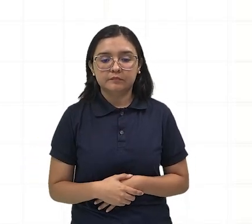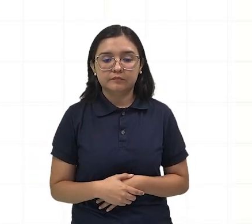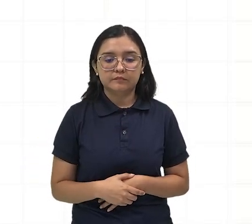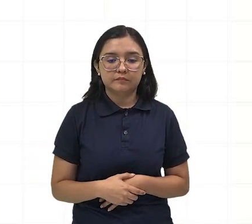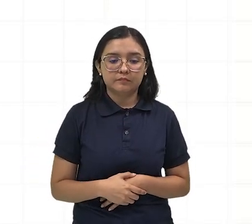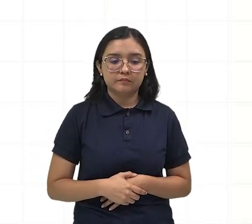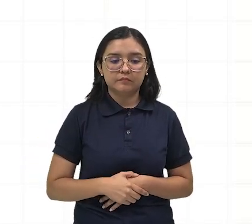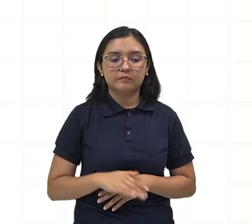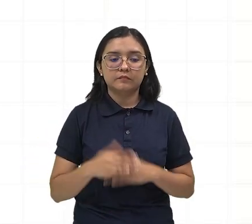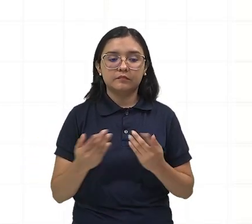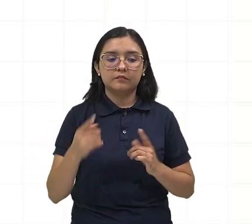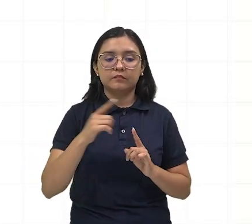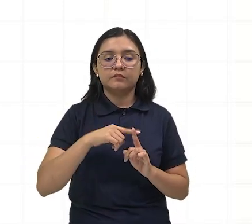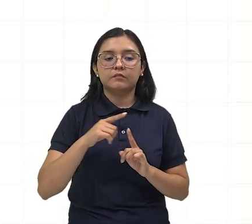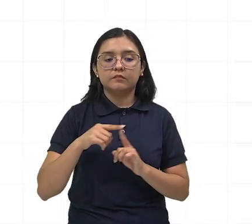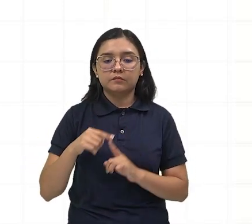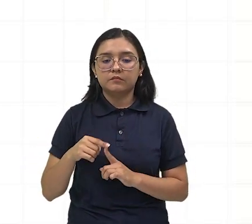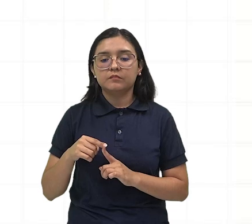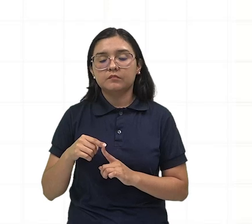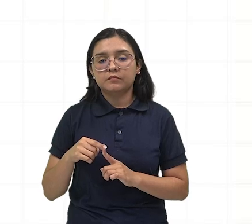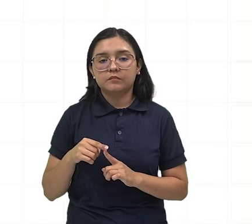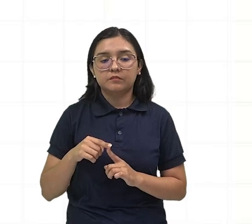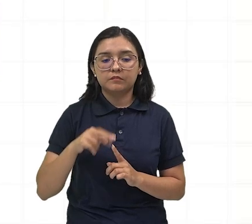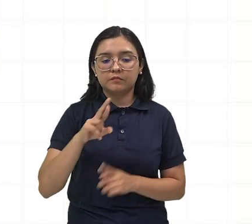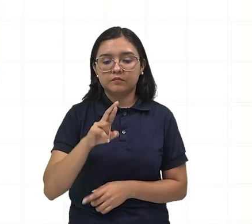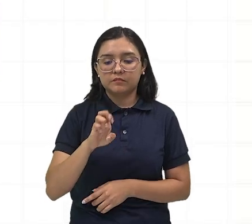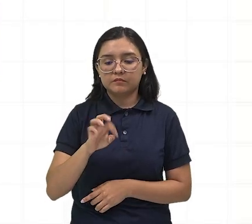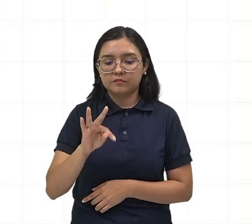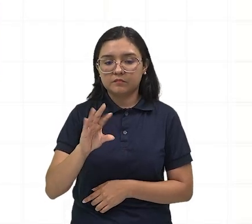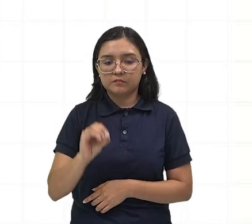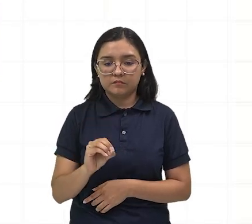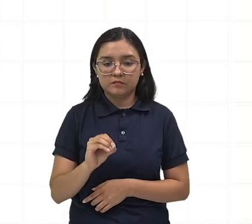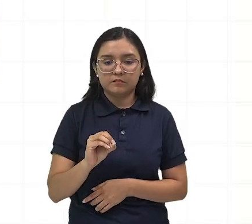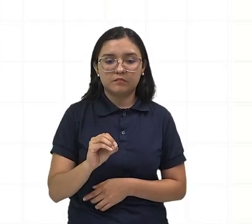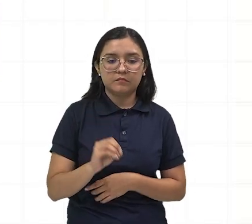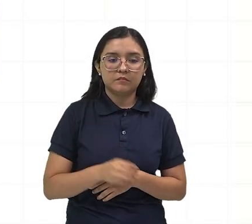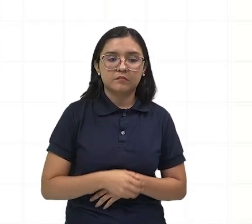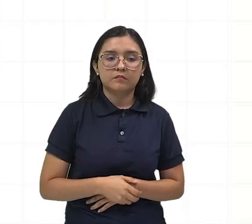das bases, temos um cilindro circular reto.